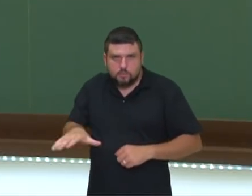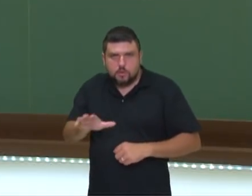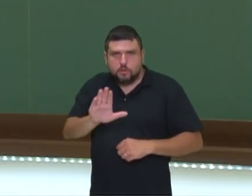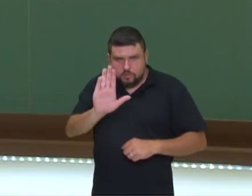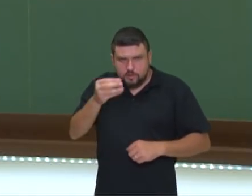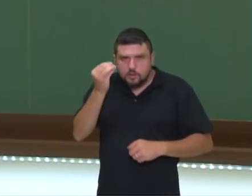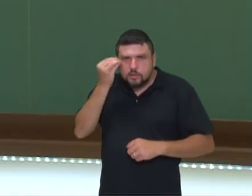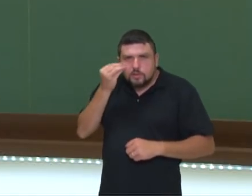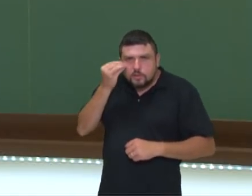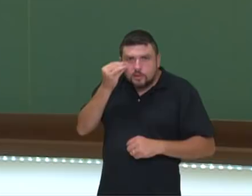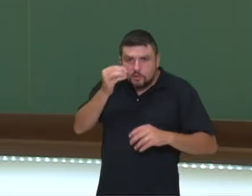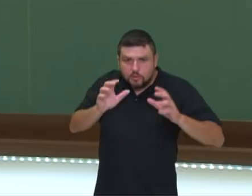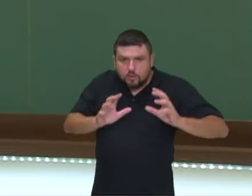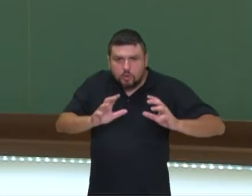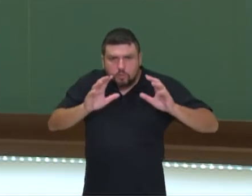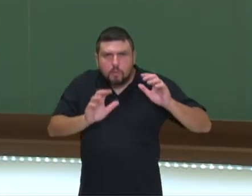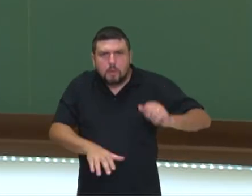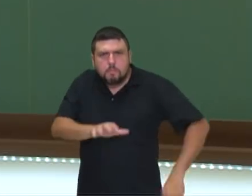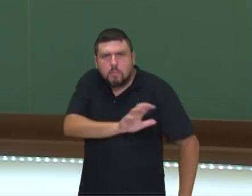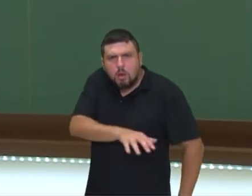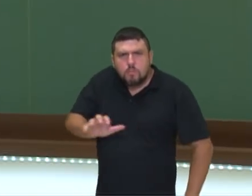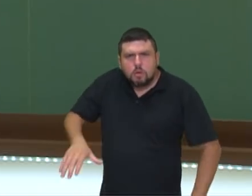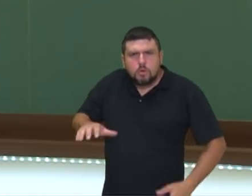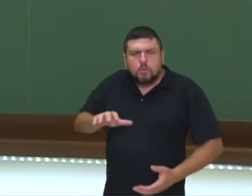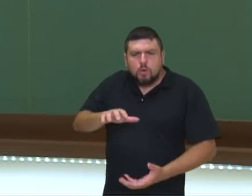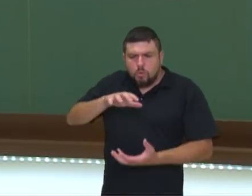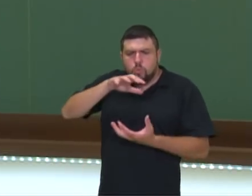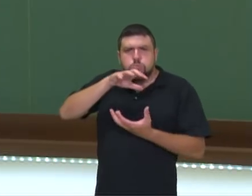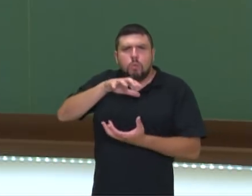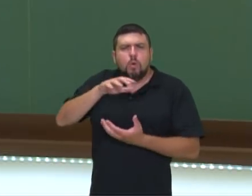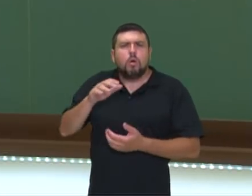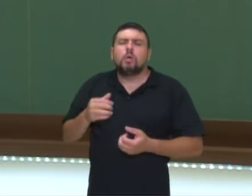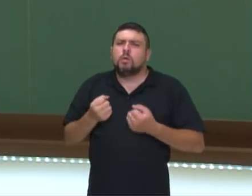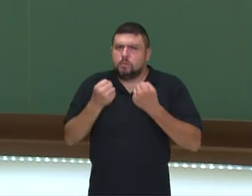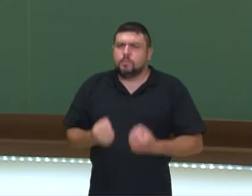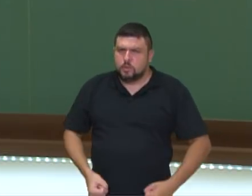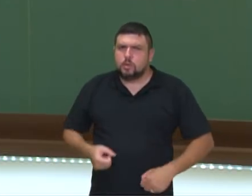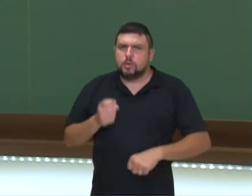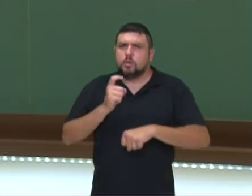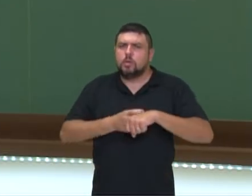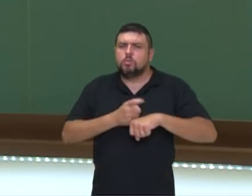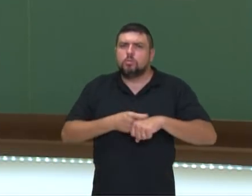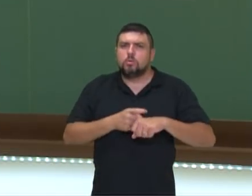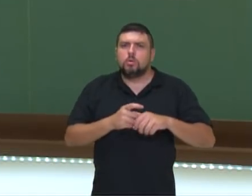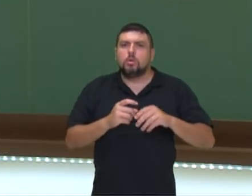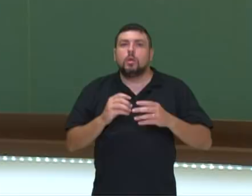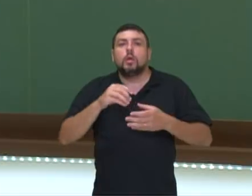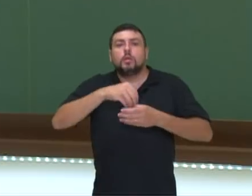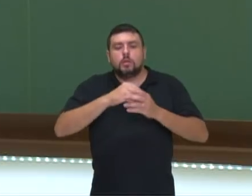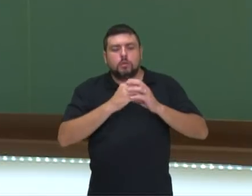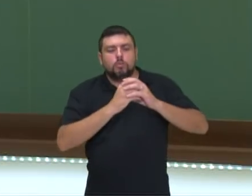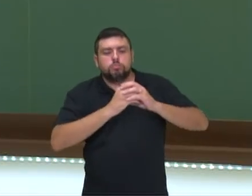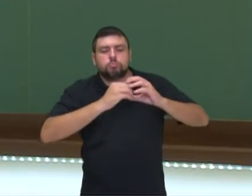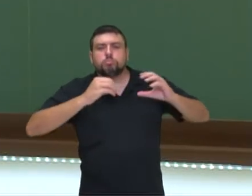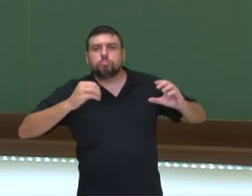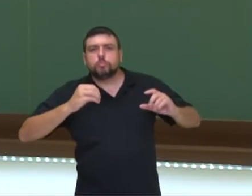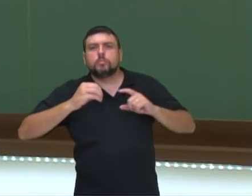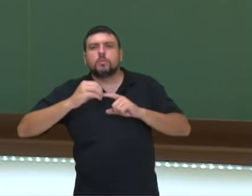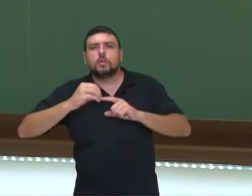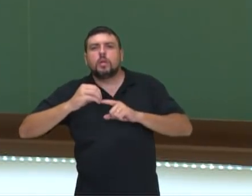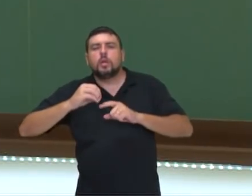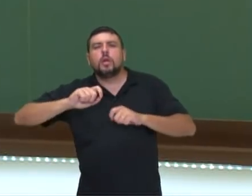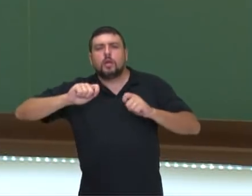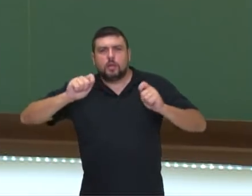rebater uma bola de basquete sabe que ela é pesada, é dura e pode machucar. E a câmera não, a câmera era possível a gente